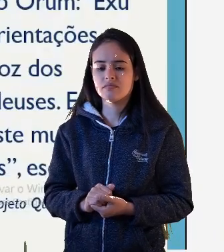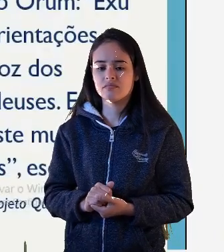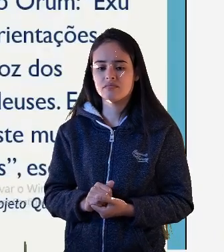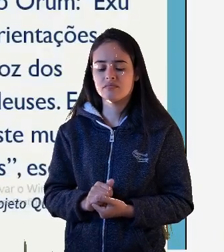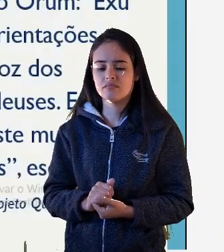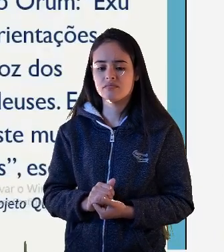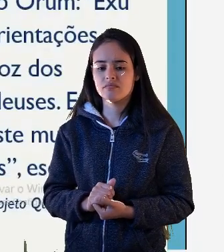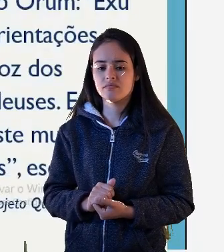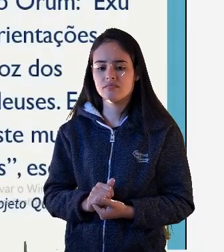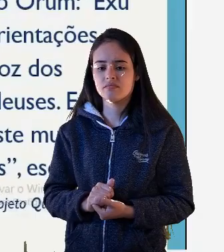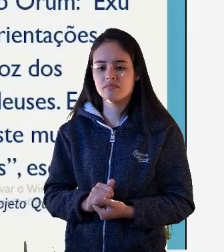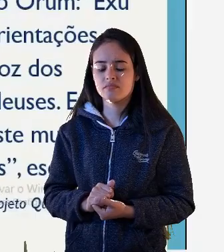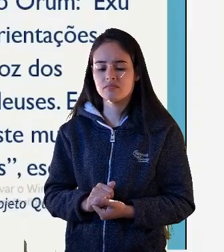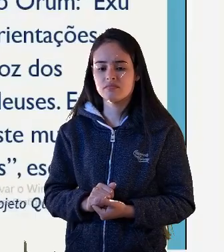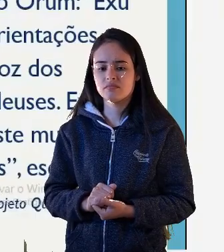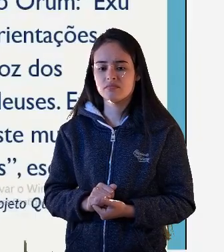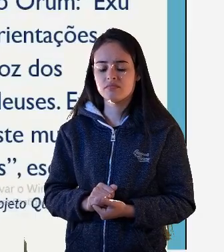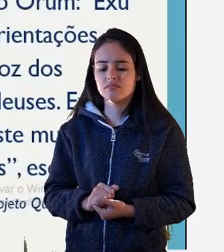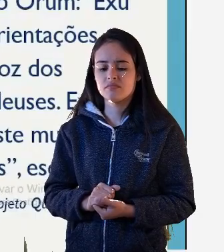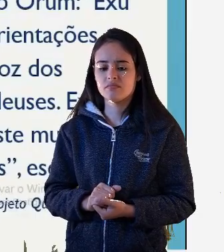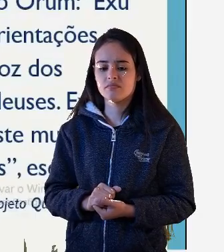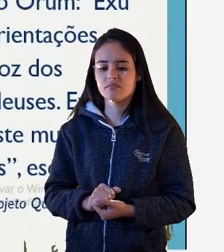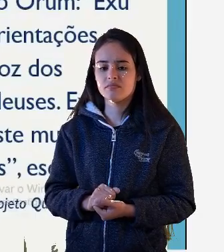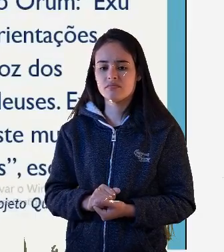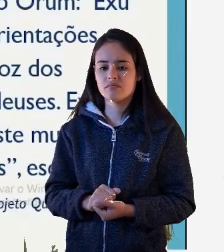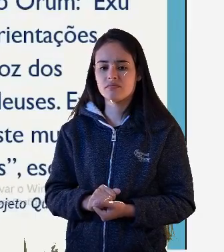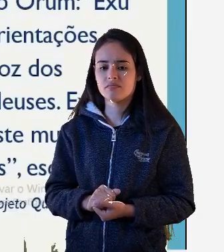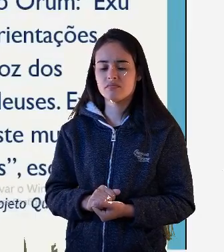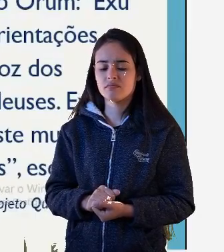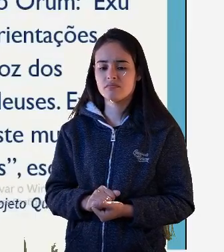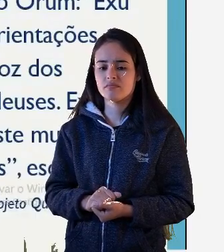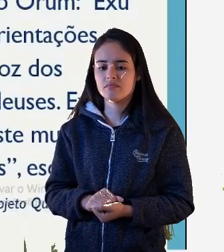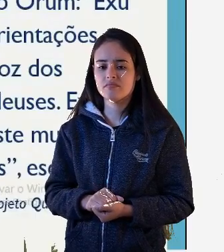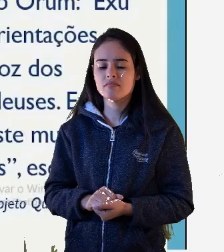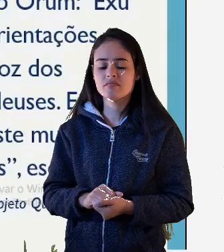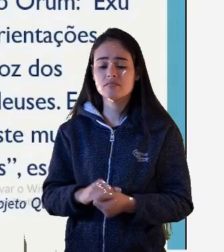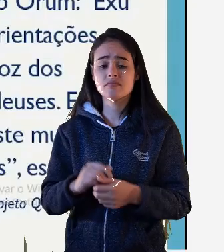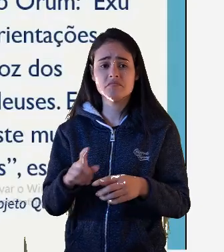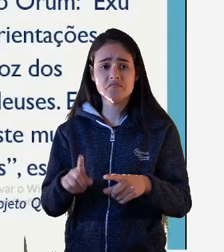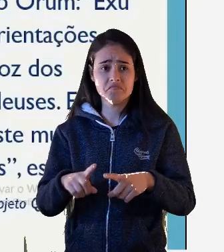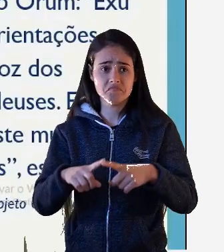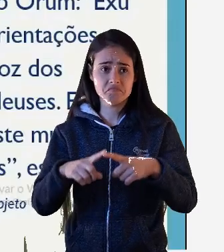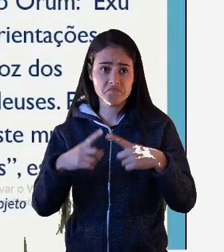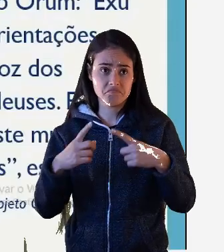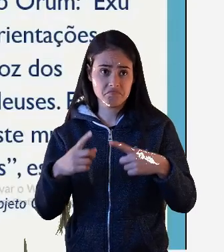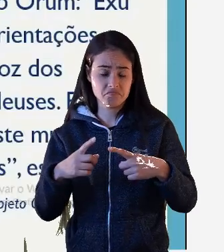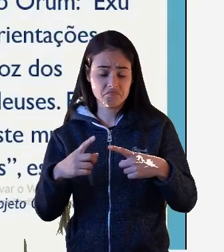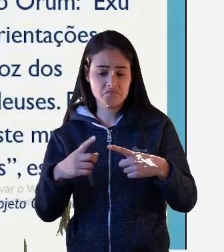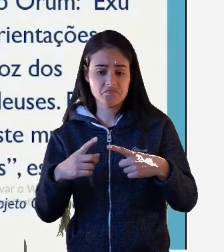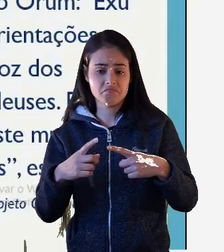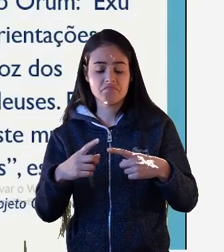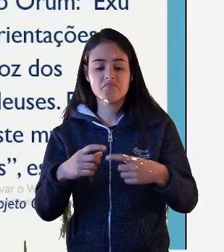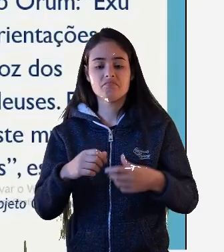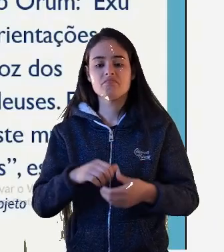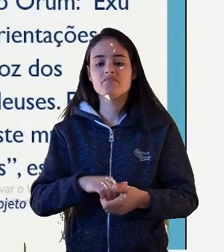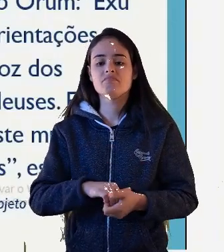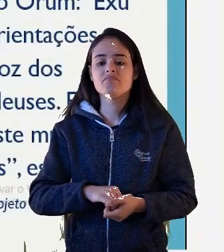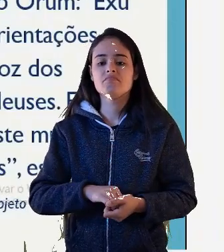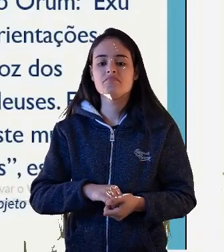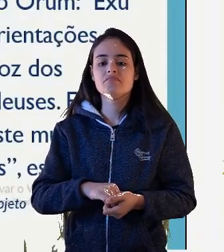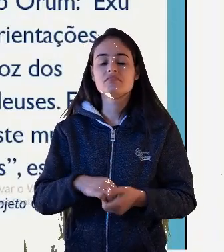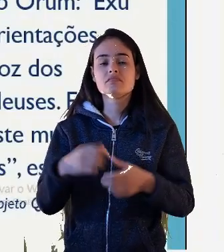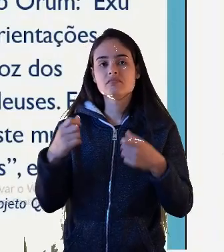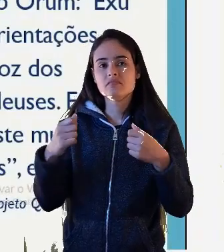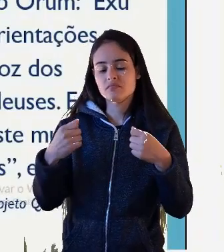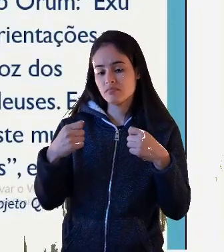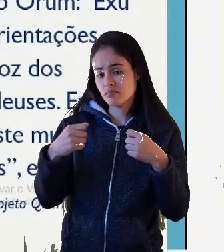é, inteligente, inclusive, né? Dos africanos ou dos seus descendentes ocultarem ali